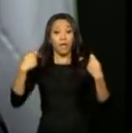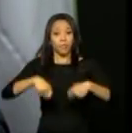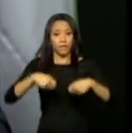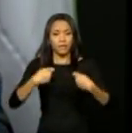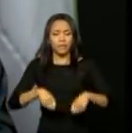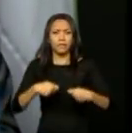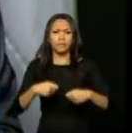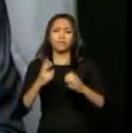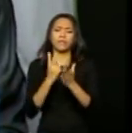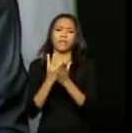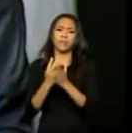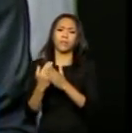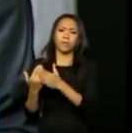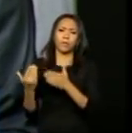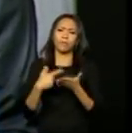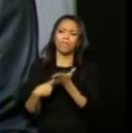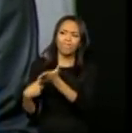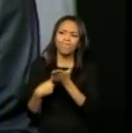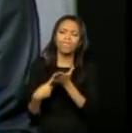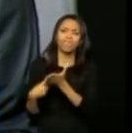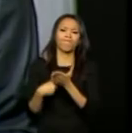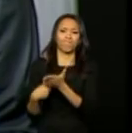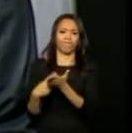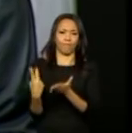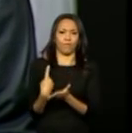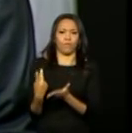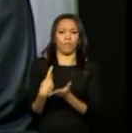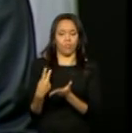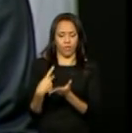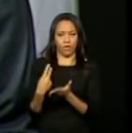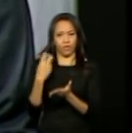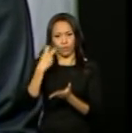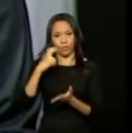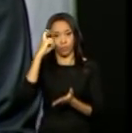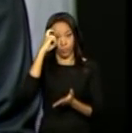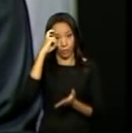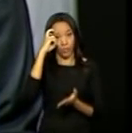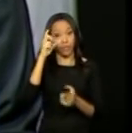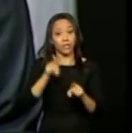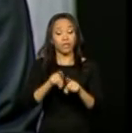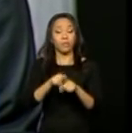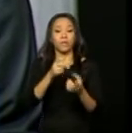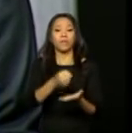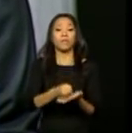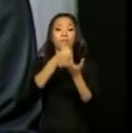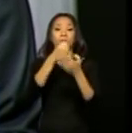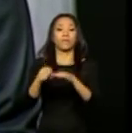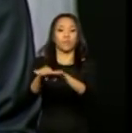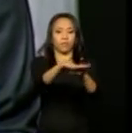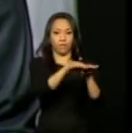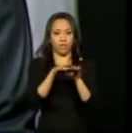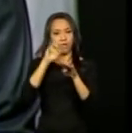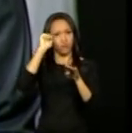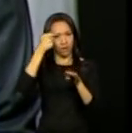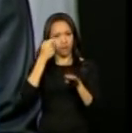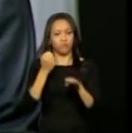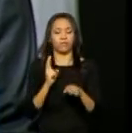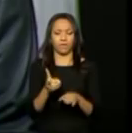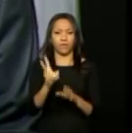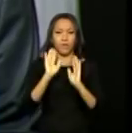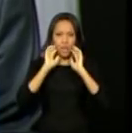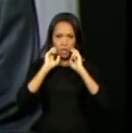parceria entre nós, recompor e possibilitar construir, de fato, um país de iguais, dentro das suas